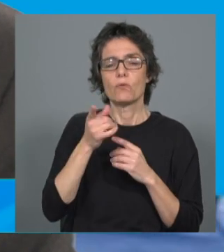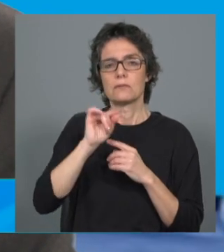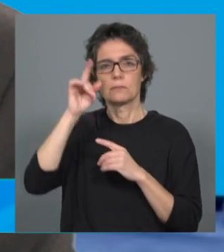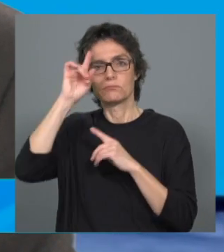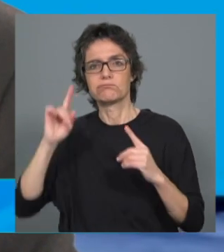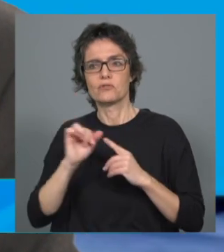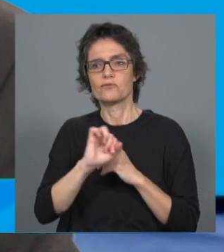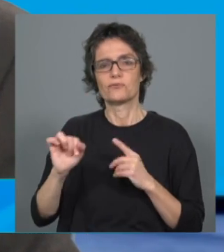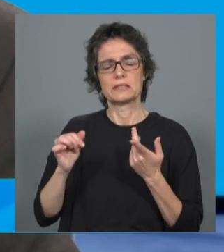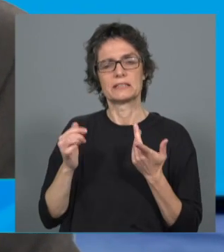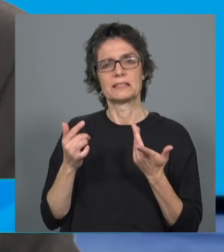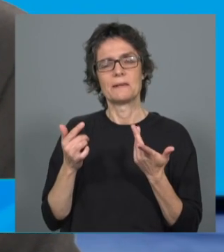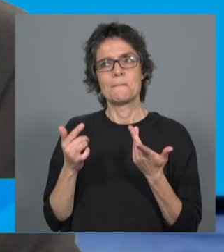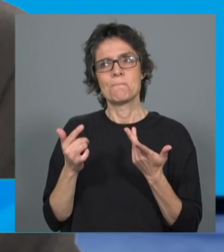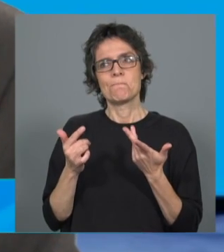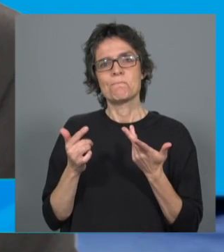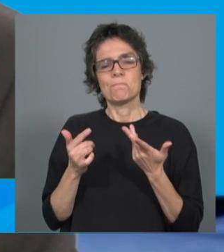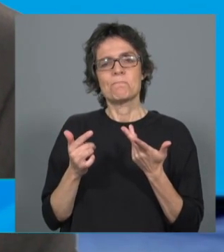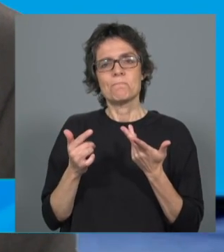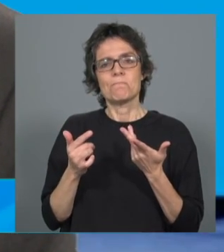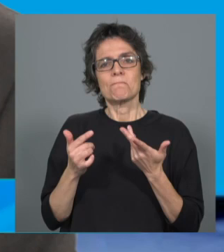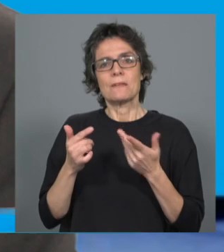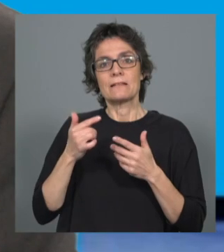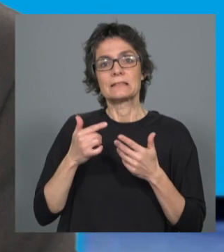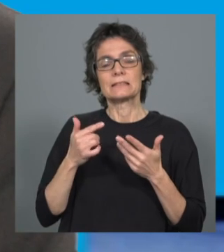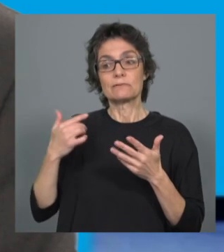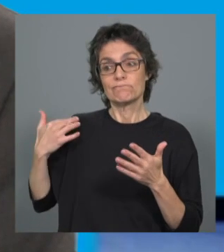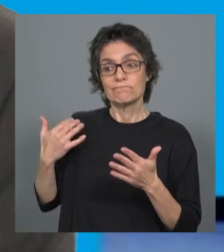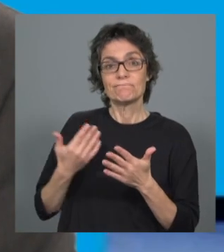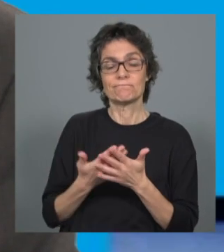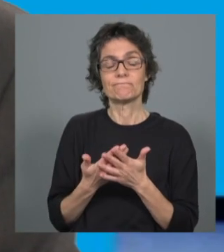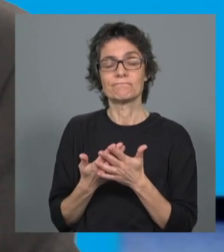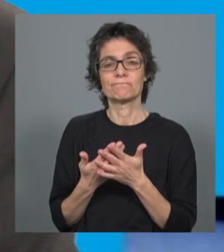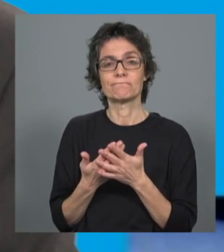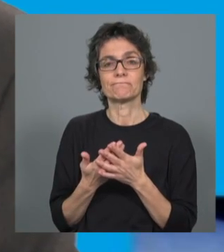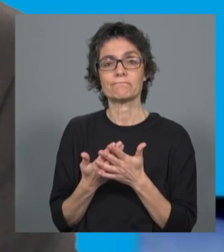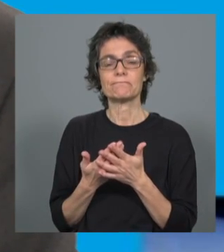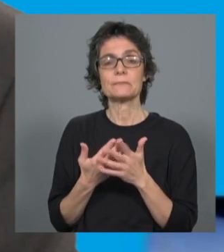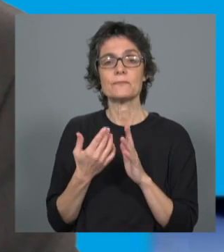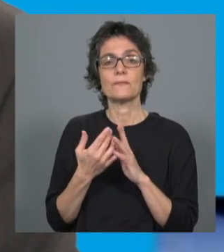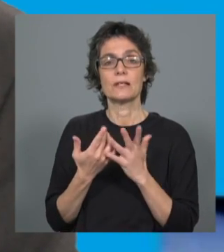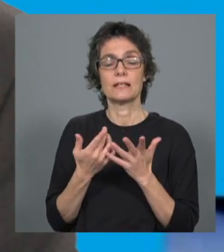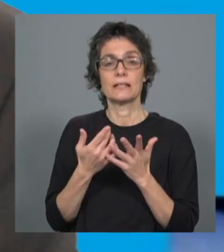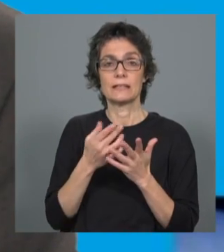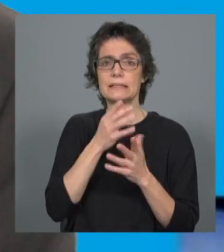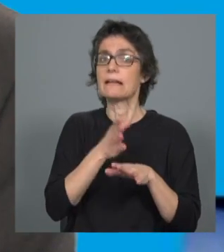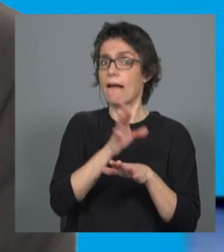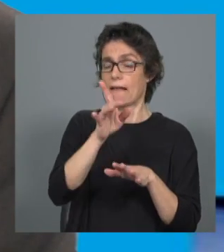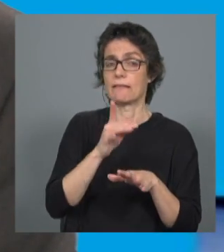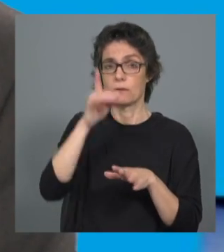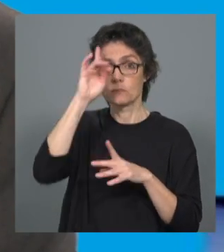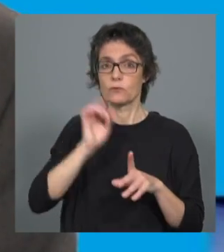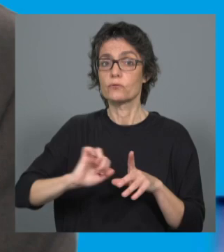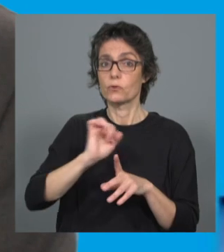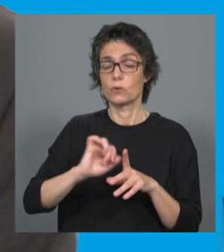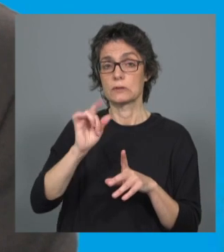sobretudo, e têm que fazer esta referência porque ela é muito importante. Os nossos professores e os nossos alunos têm encontrado